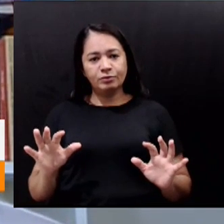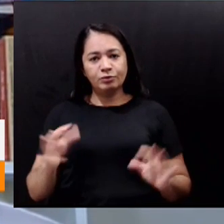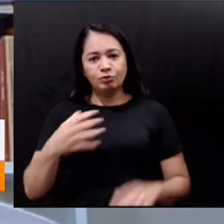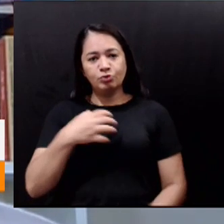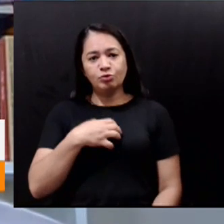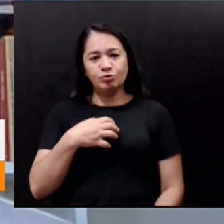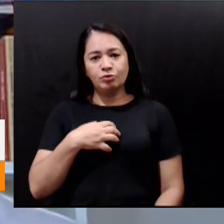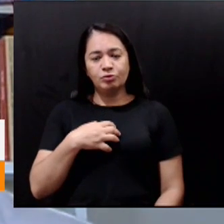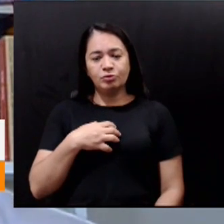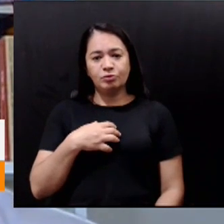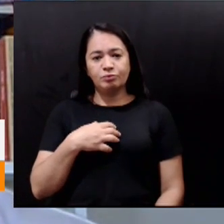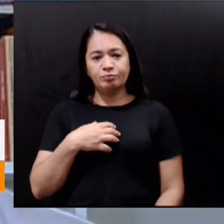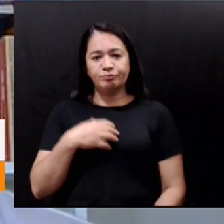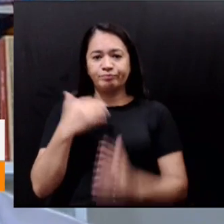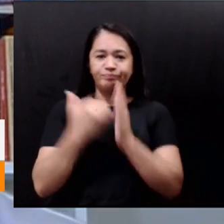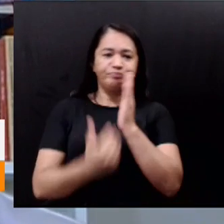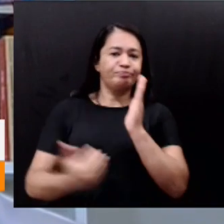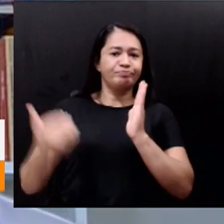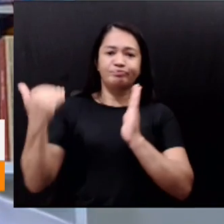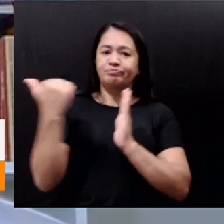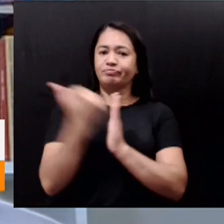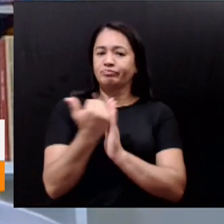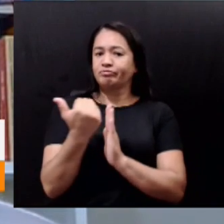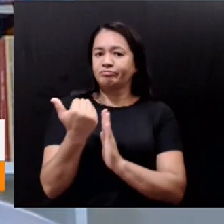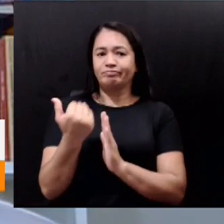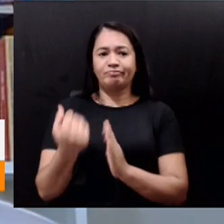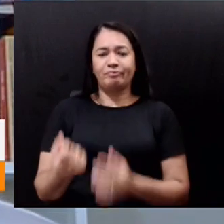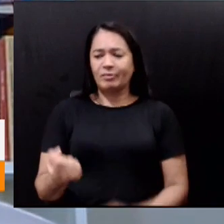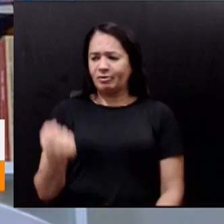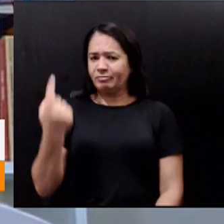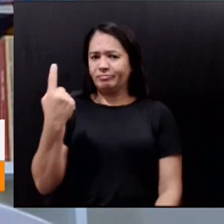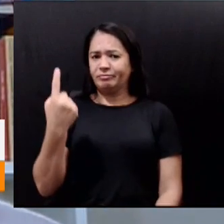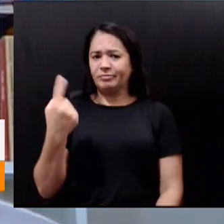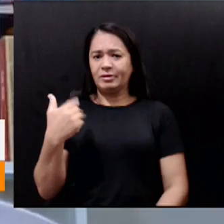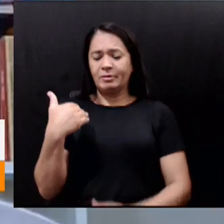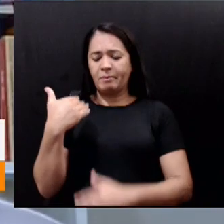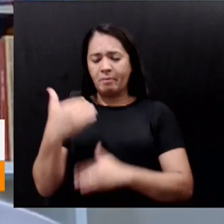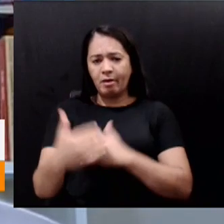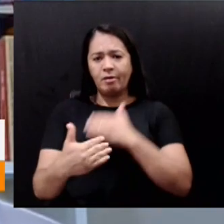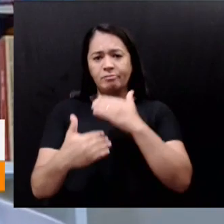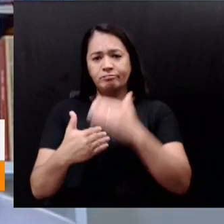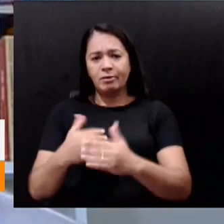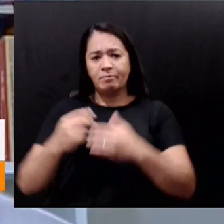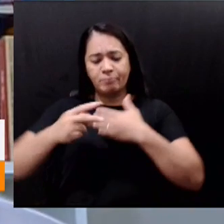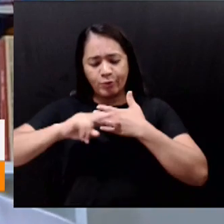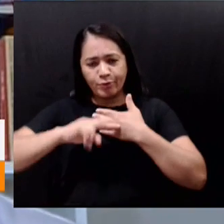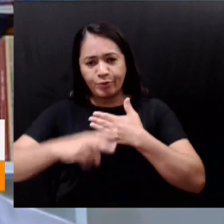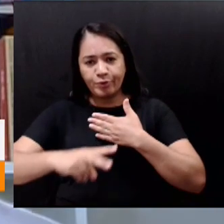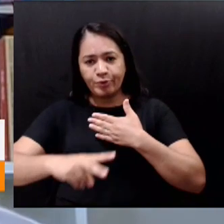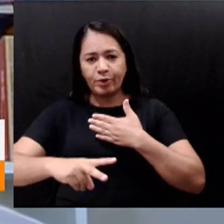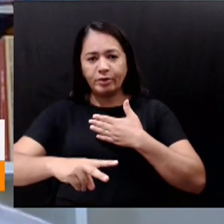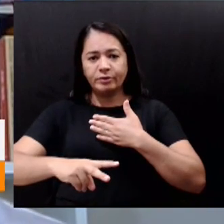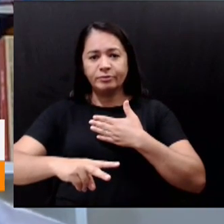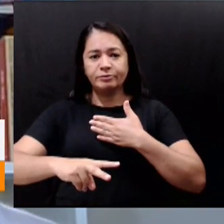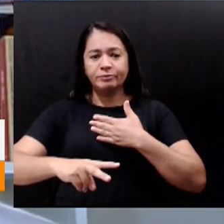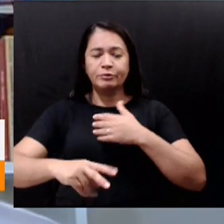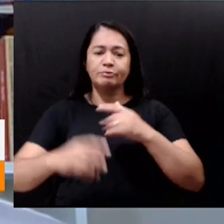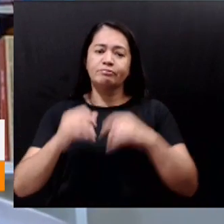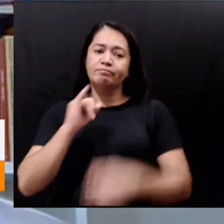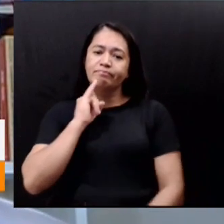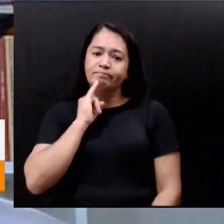esse estranhamento, e cada vez mais a consequência disso, de fato, infelizmente, é